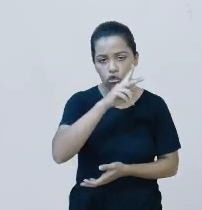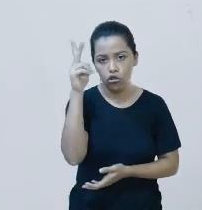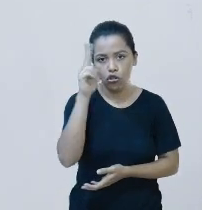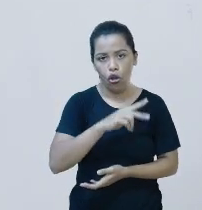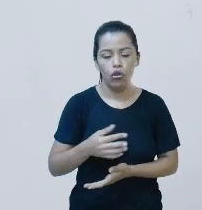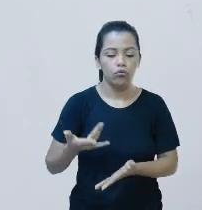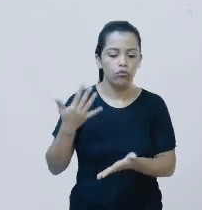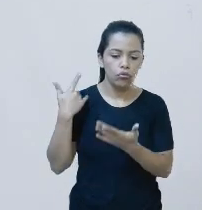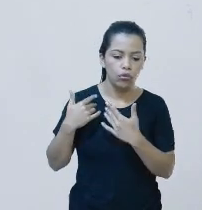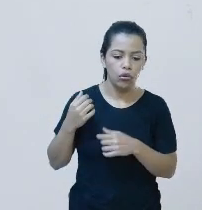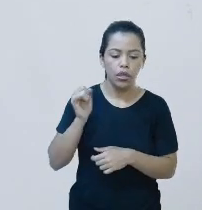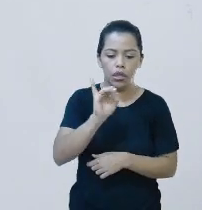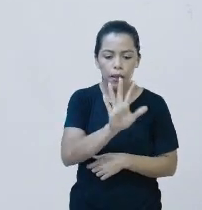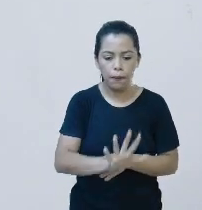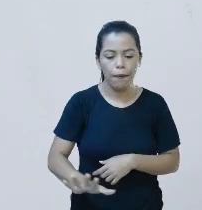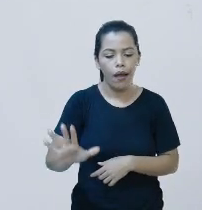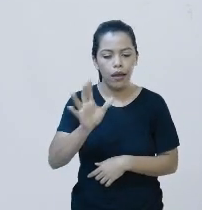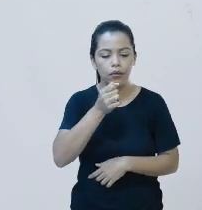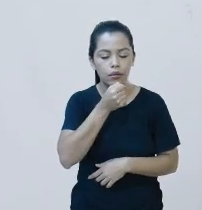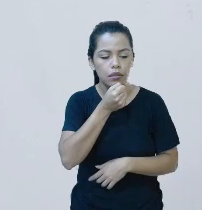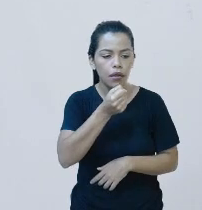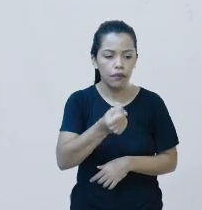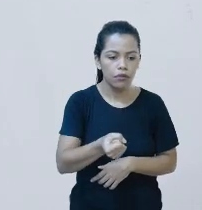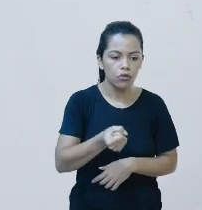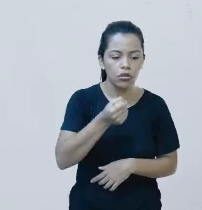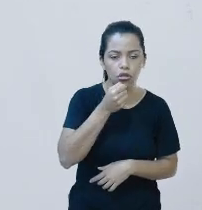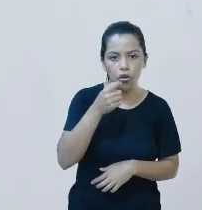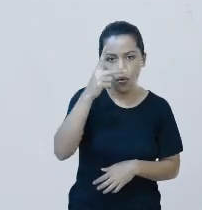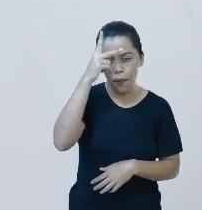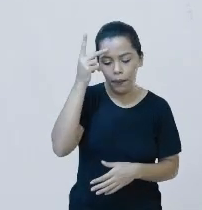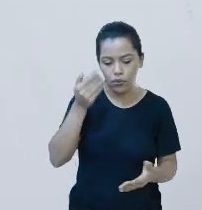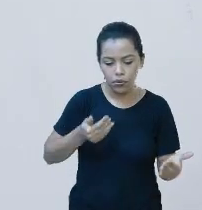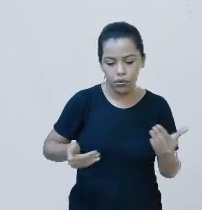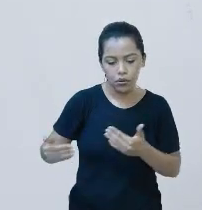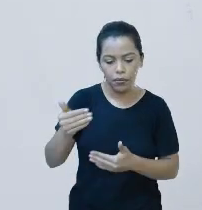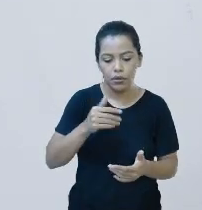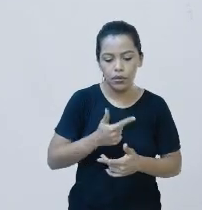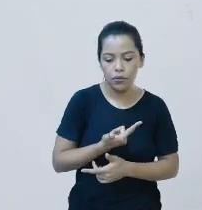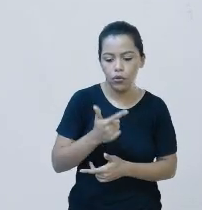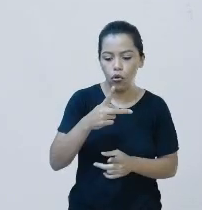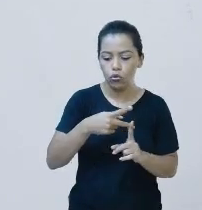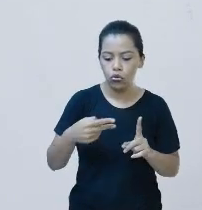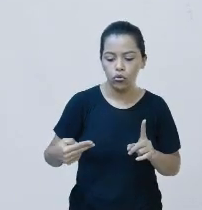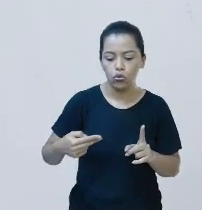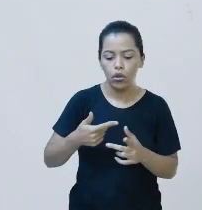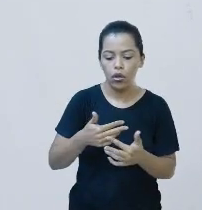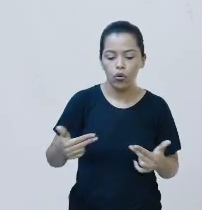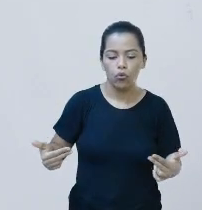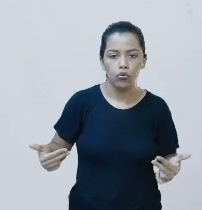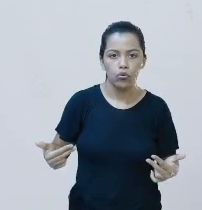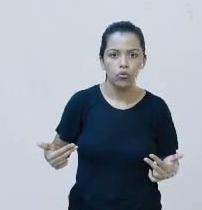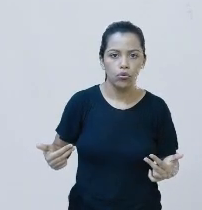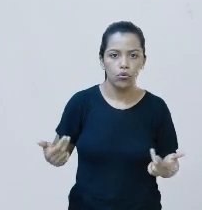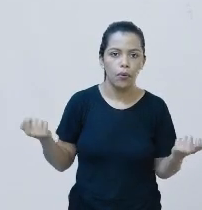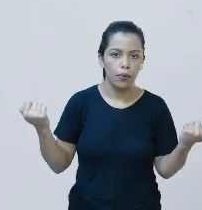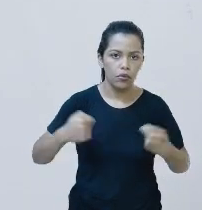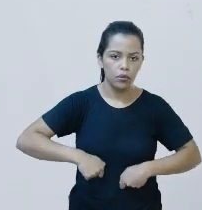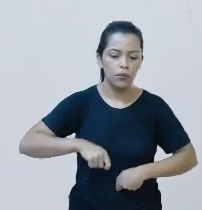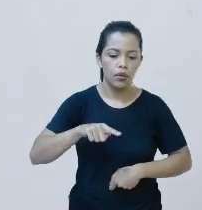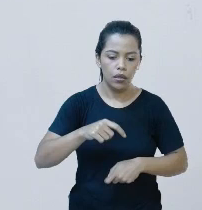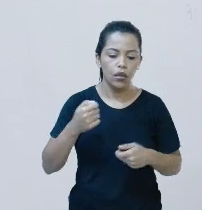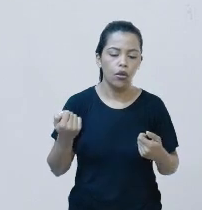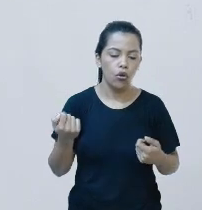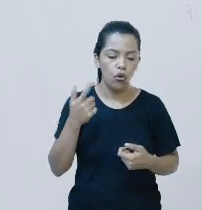imagens, entrevistas com pessoas envolvidas e outros recursos, permitindo que ele seja